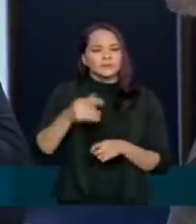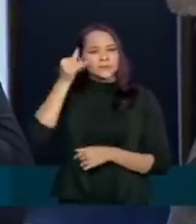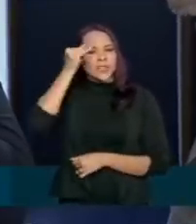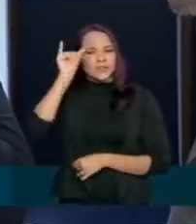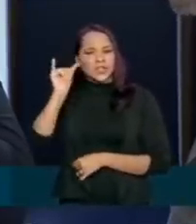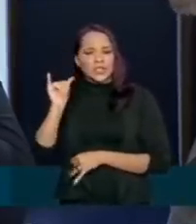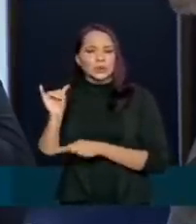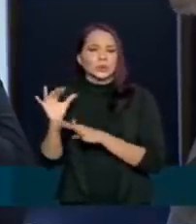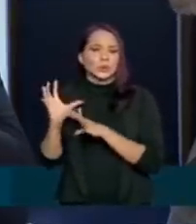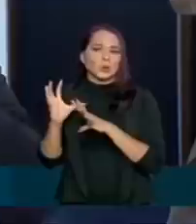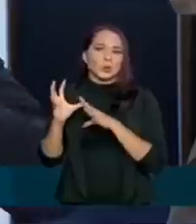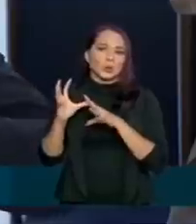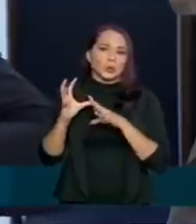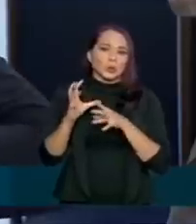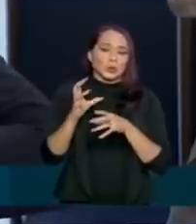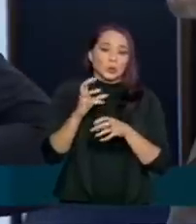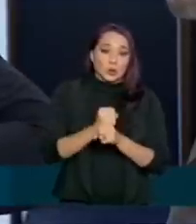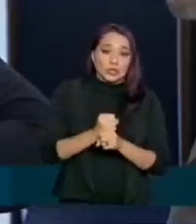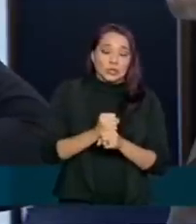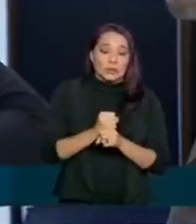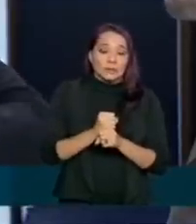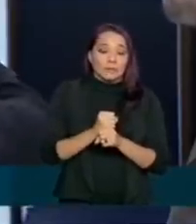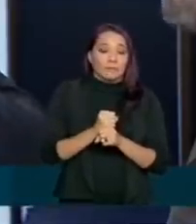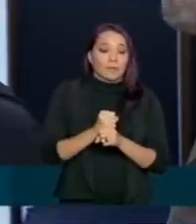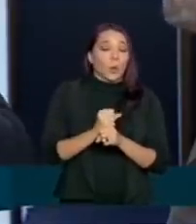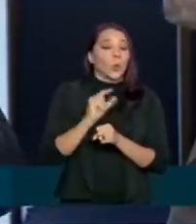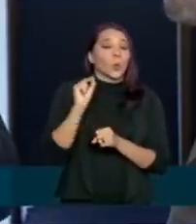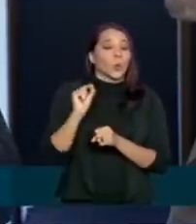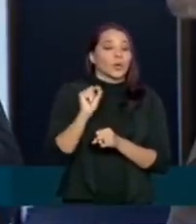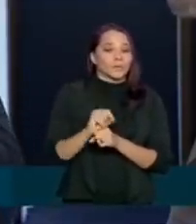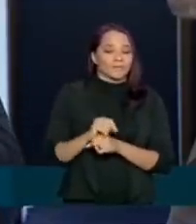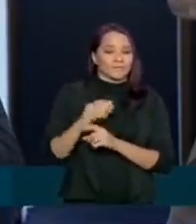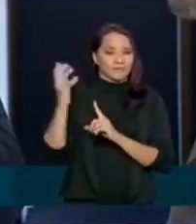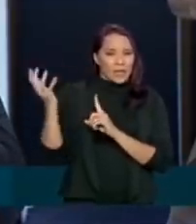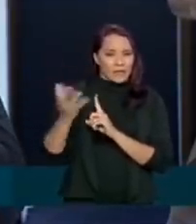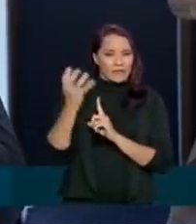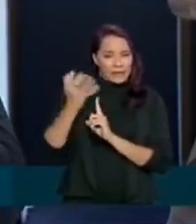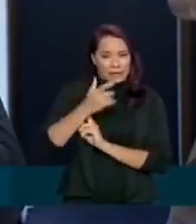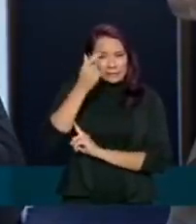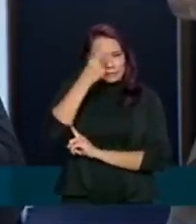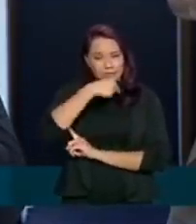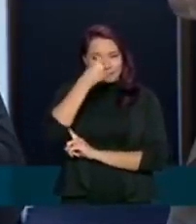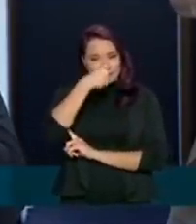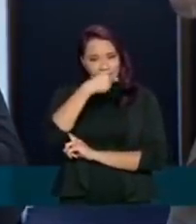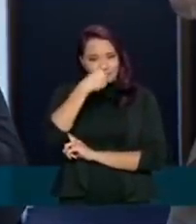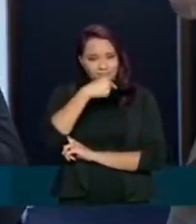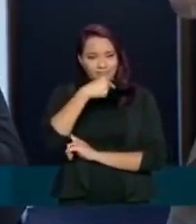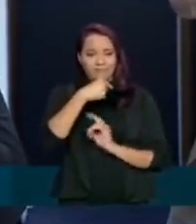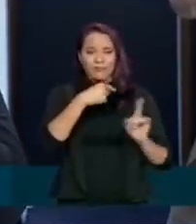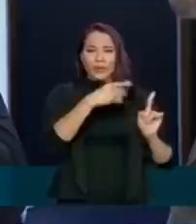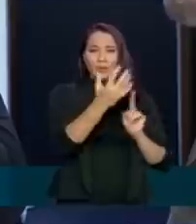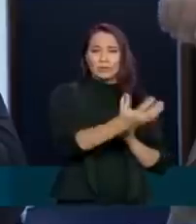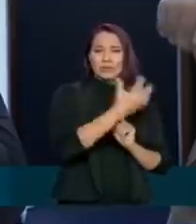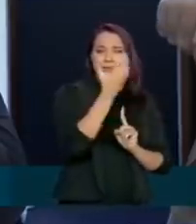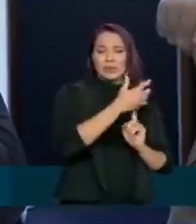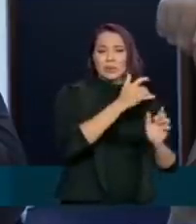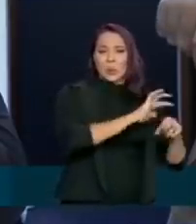juntar os efeitos da influenza com os efeitos do